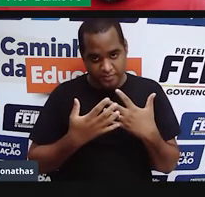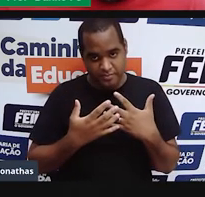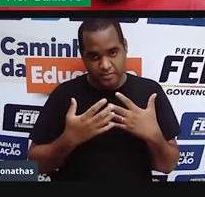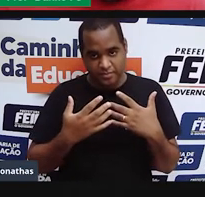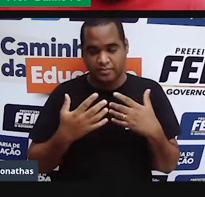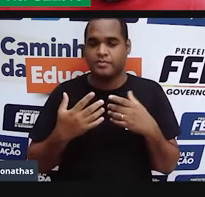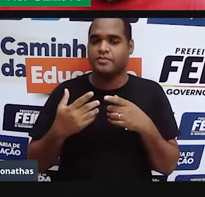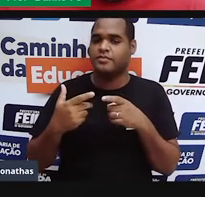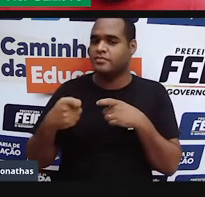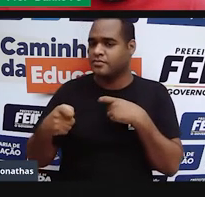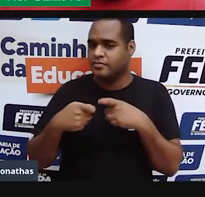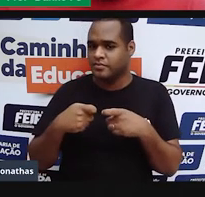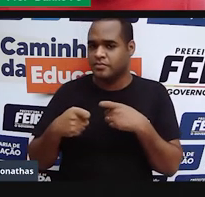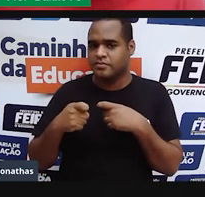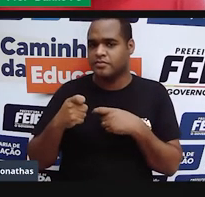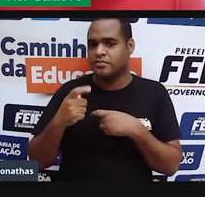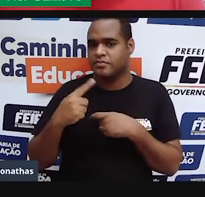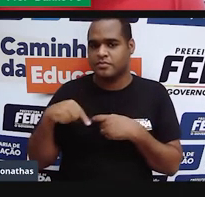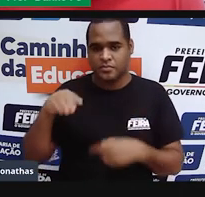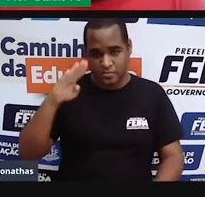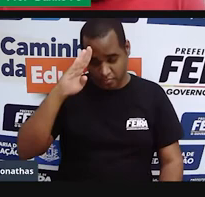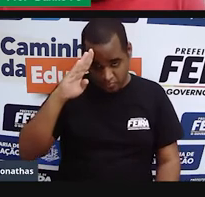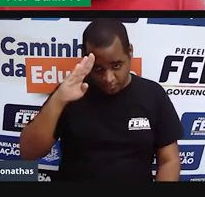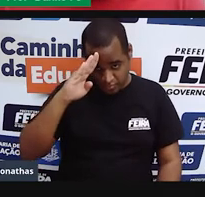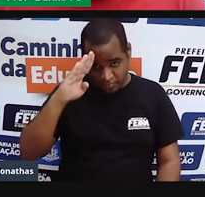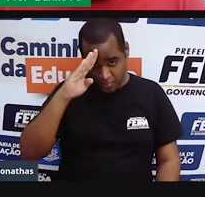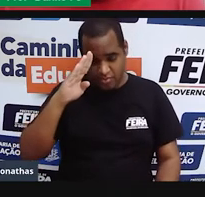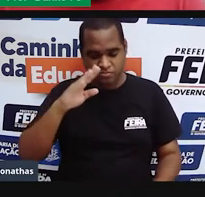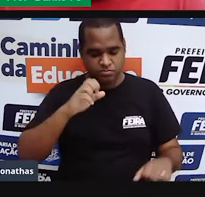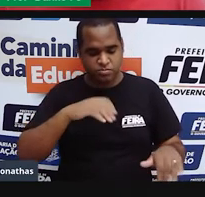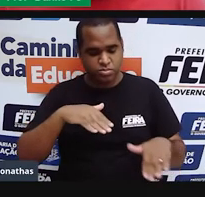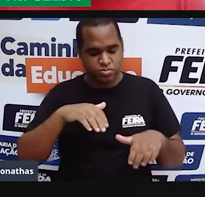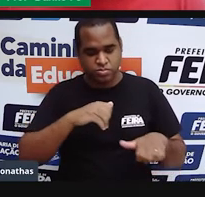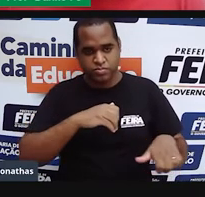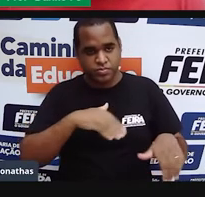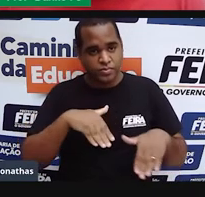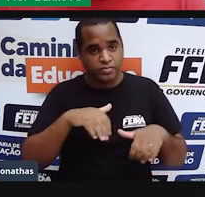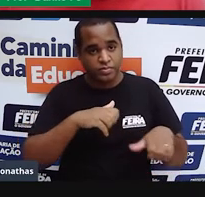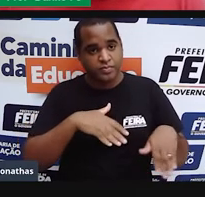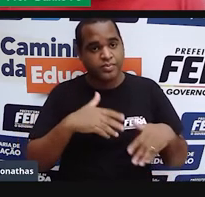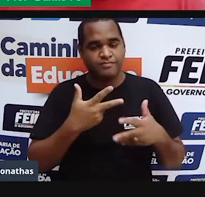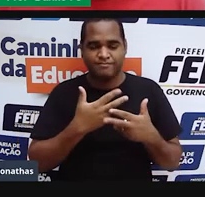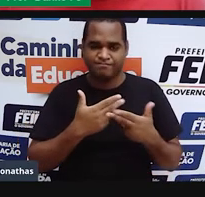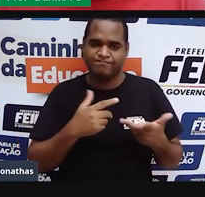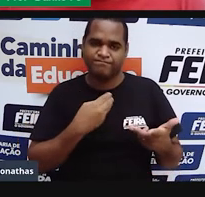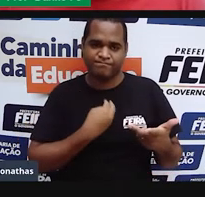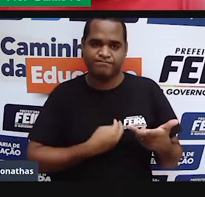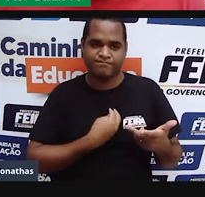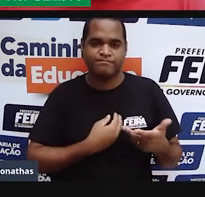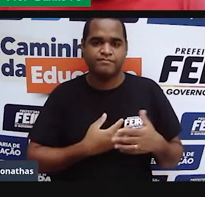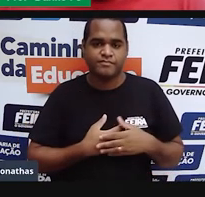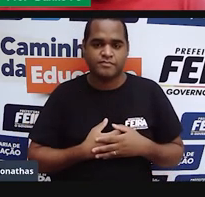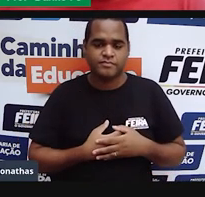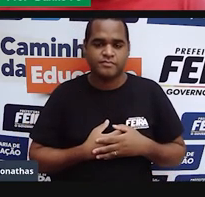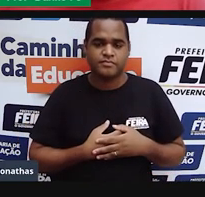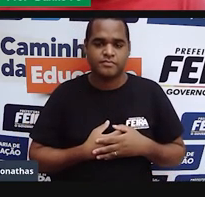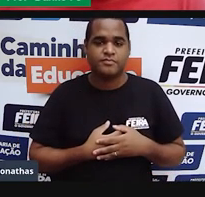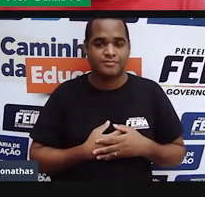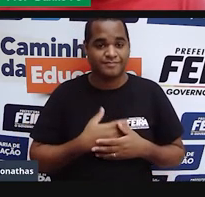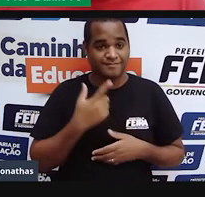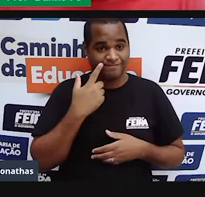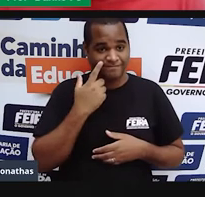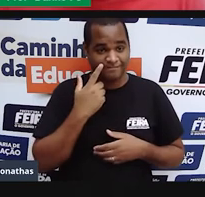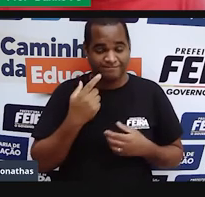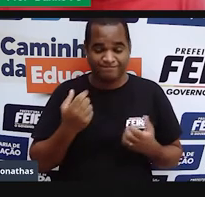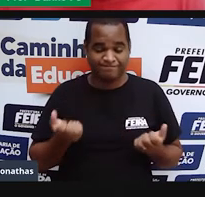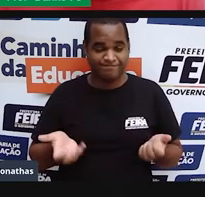mais nos rios, mas luta de exército, luta de chão, que é um dos processos que há quem veja